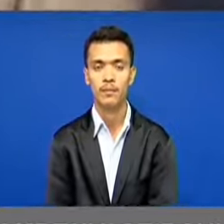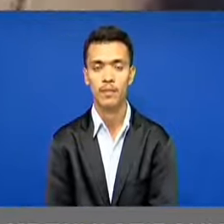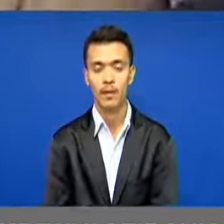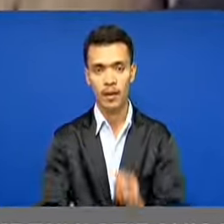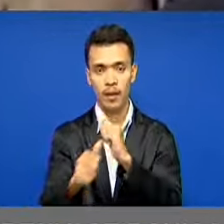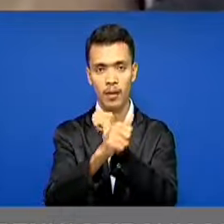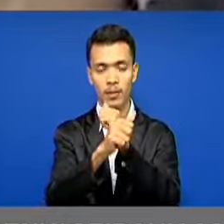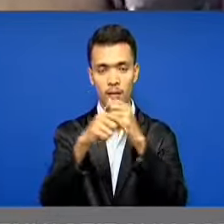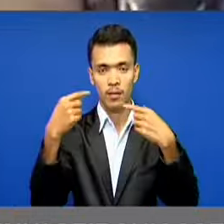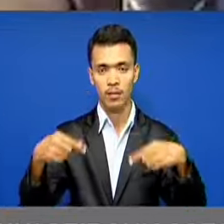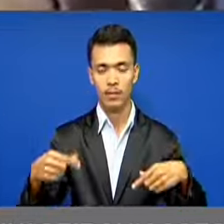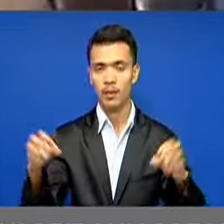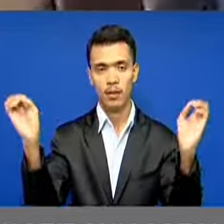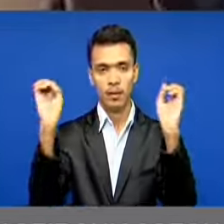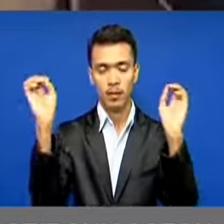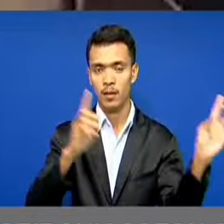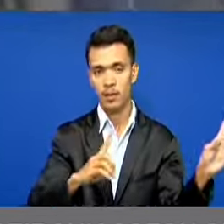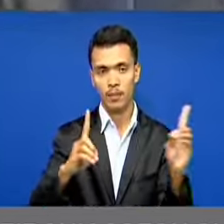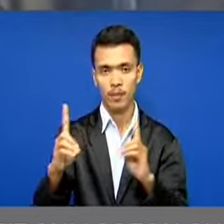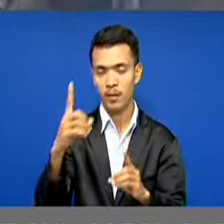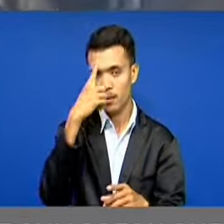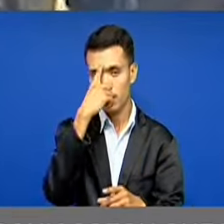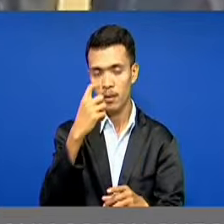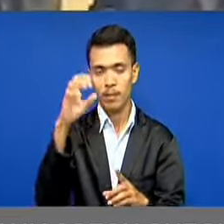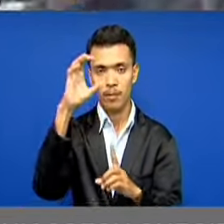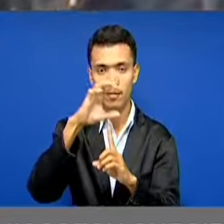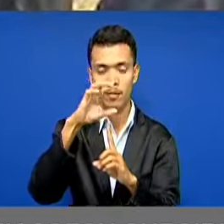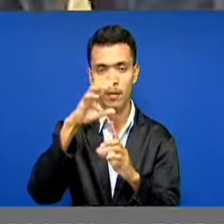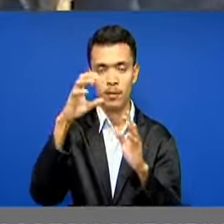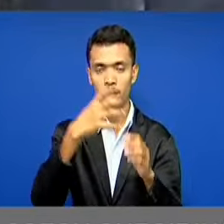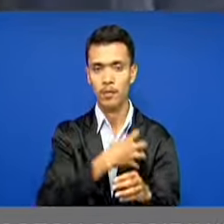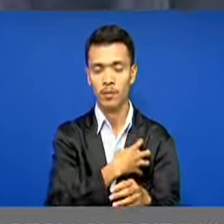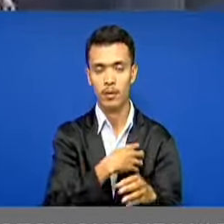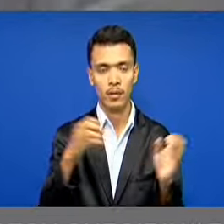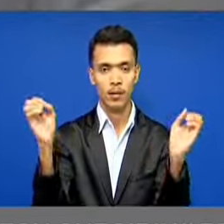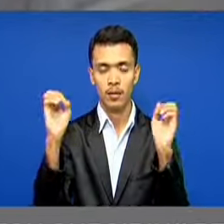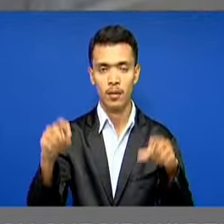Ação Pacífico né la consegue realizar, tamba comando Penitelli la autoriza hodi haruka